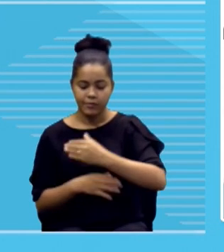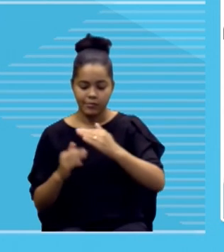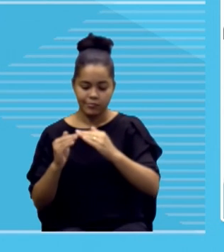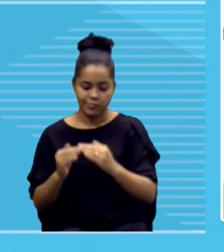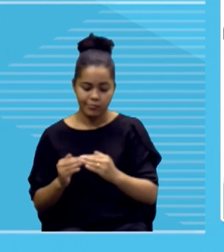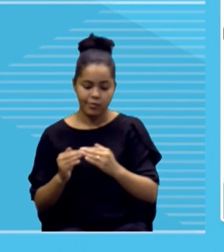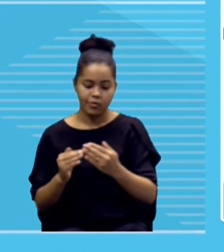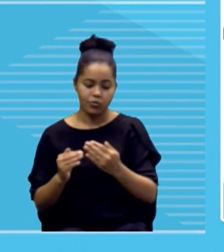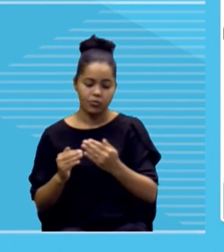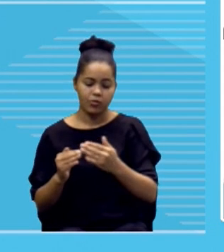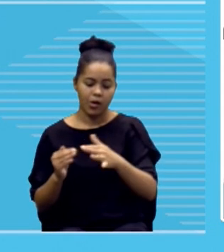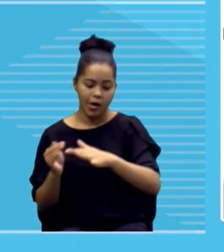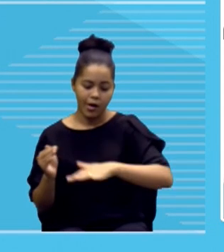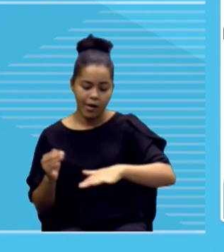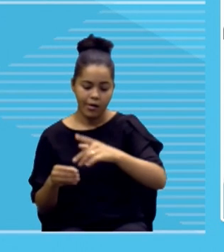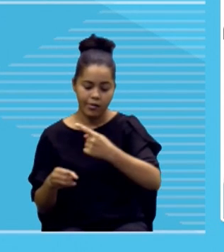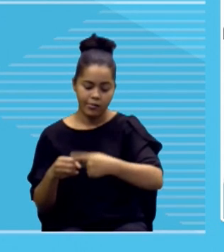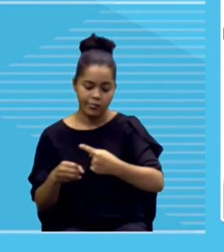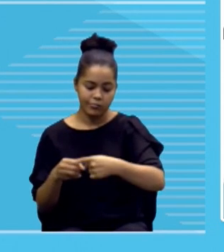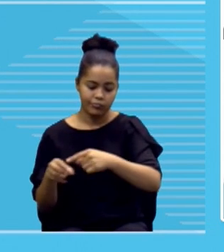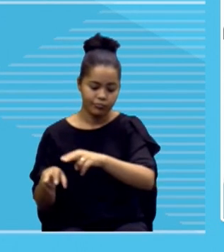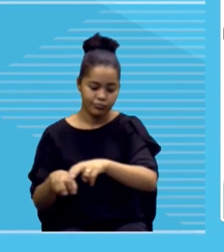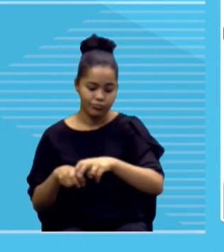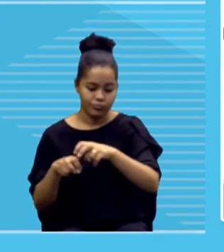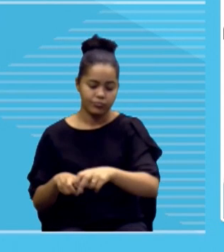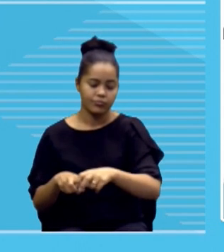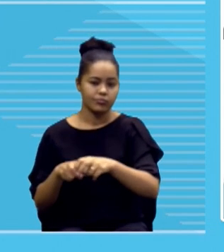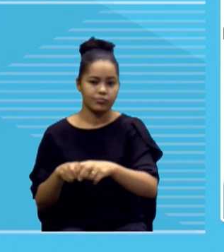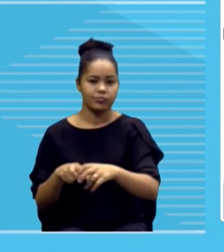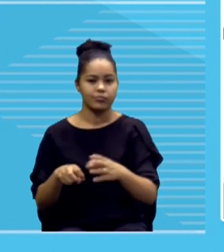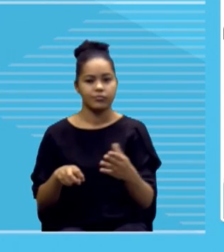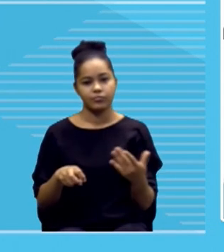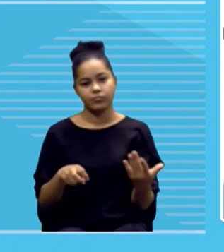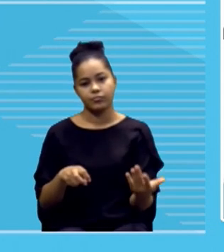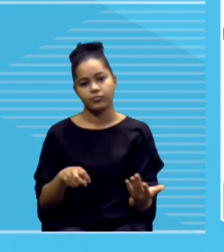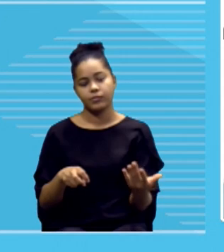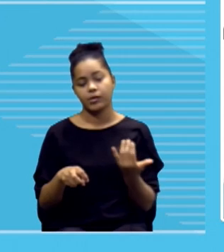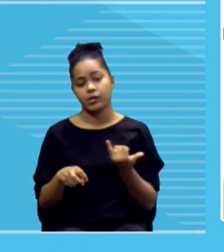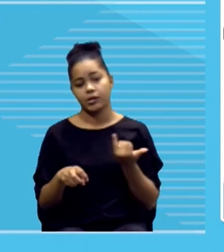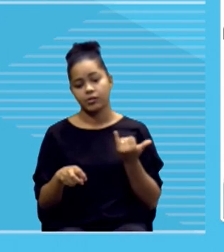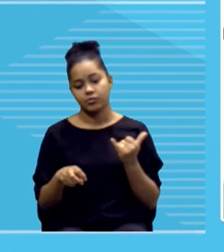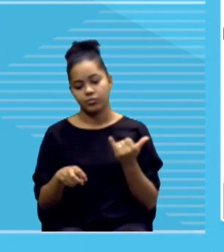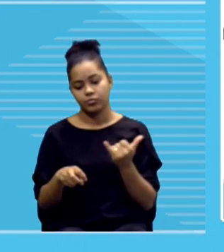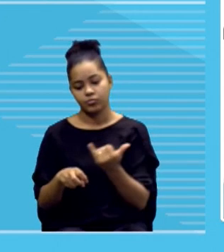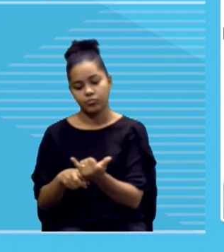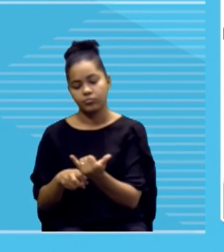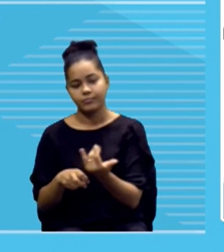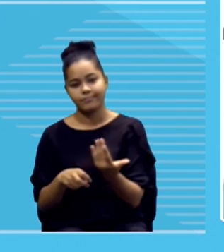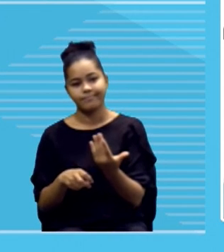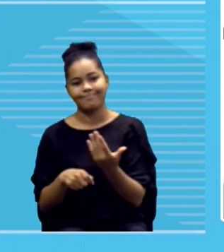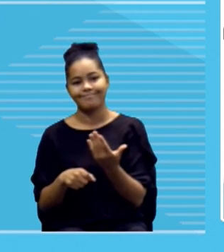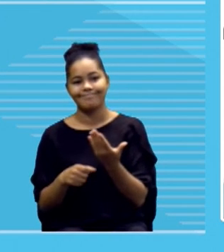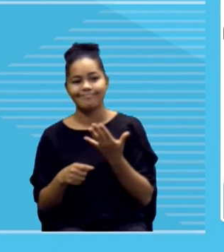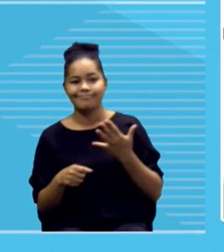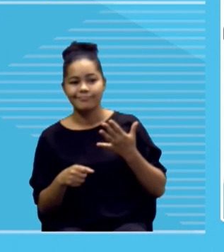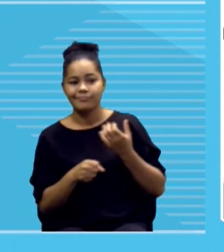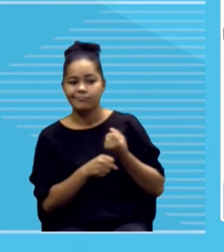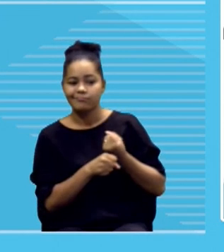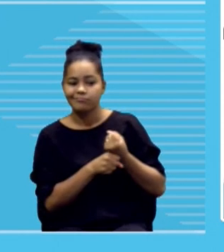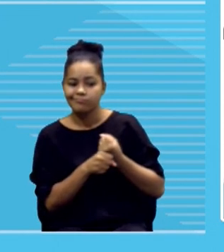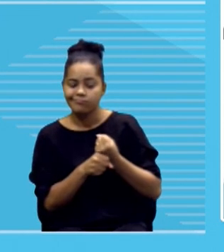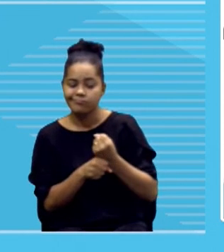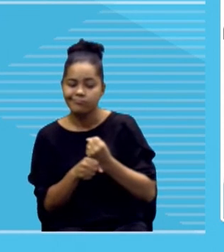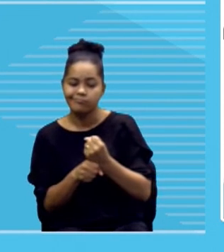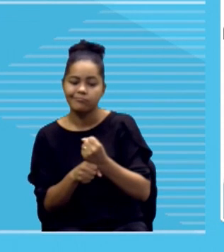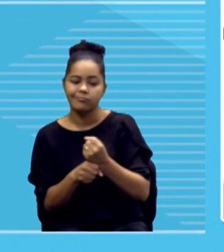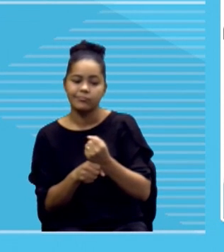mais carentes, né, como é o caso do Piauí, você teve que a energia elétrica chegou há pouco tempo, tá bom? Coisa aí